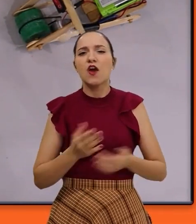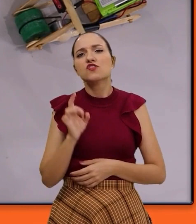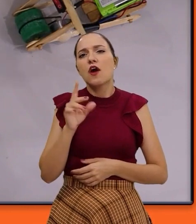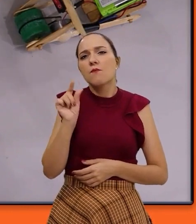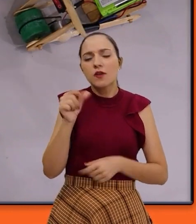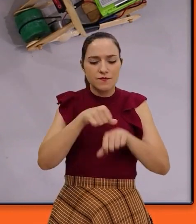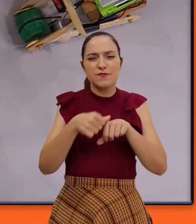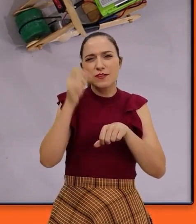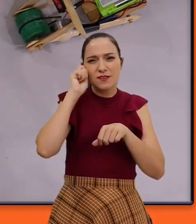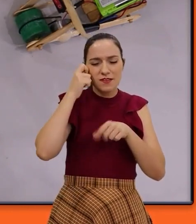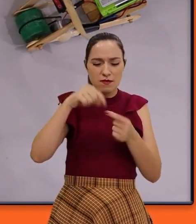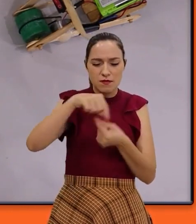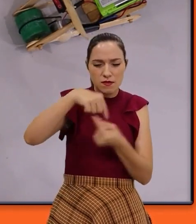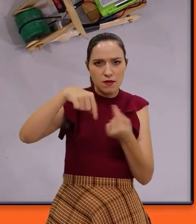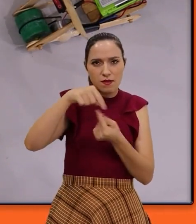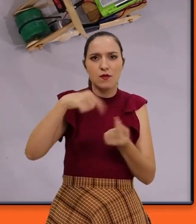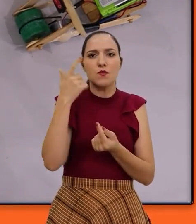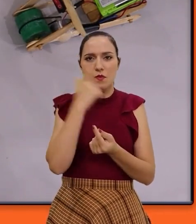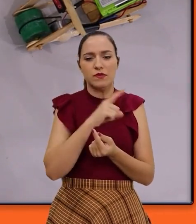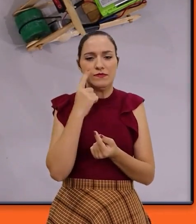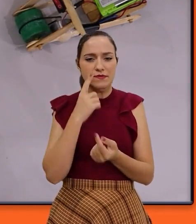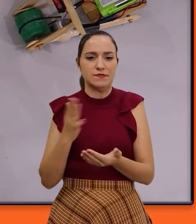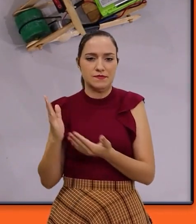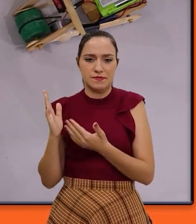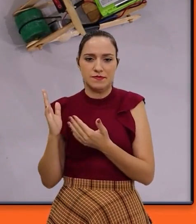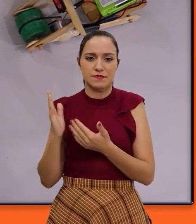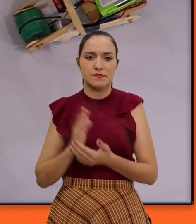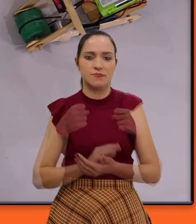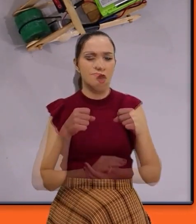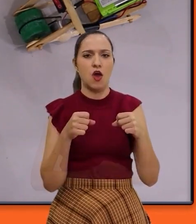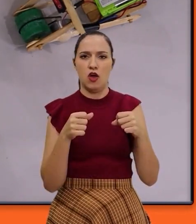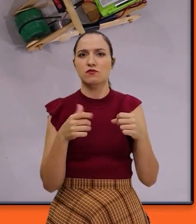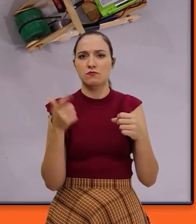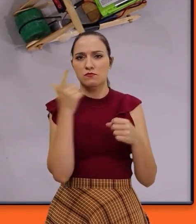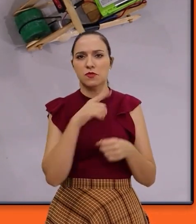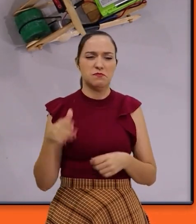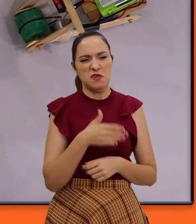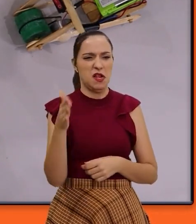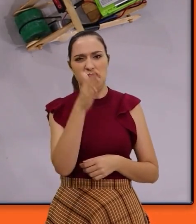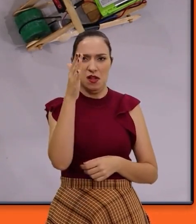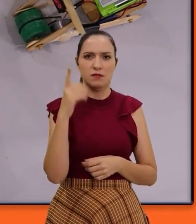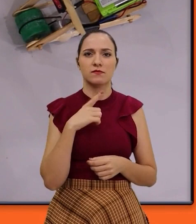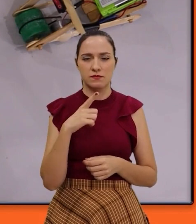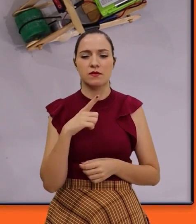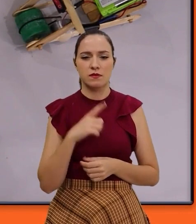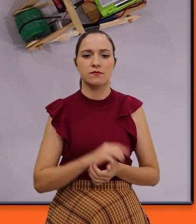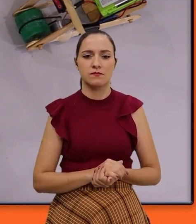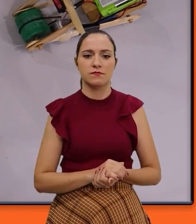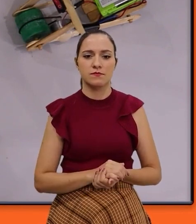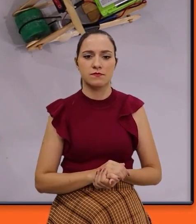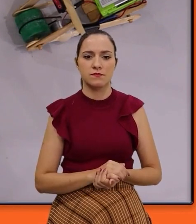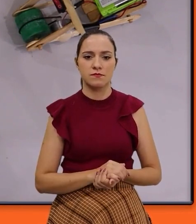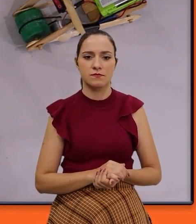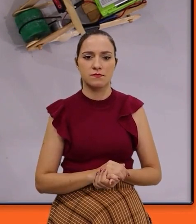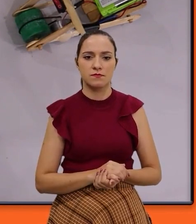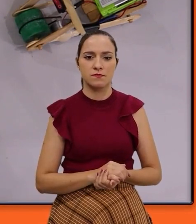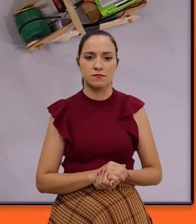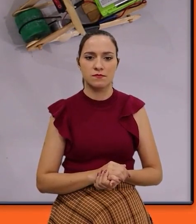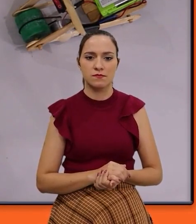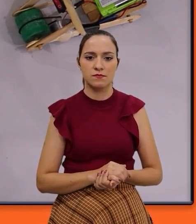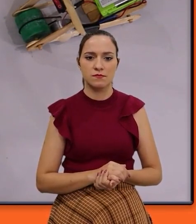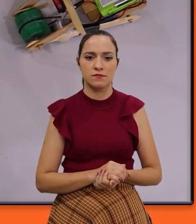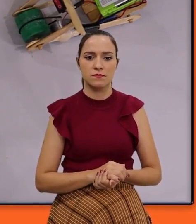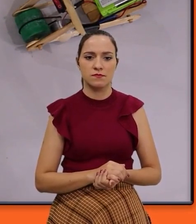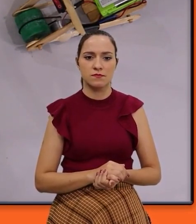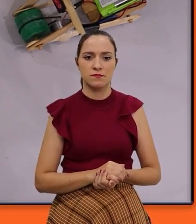fita isolante, né? Para isolar o fio aqui. Agora eu já vou colocar a liguinha aqui, ó, no eixo do motor, tá? Então,